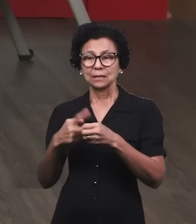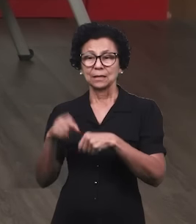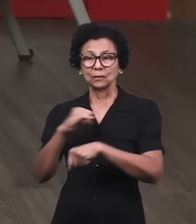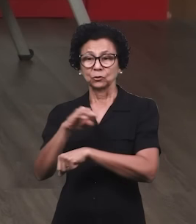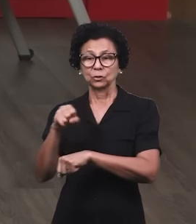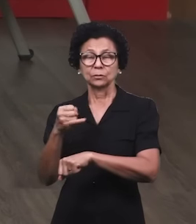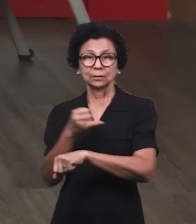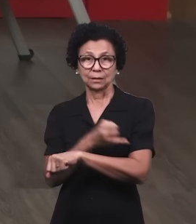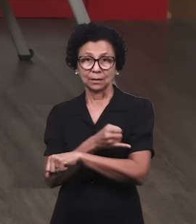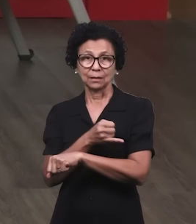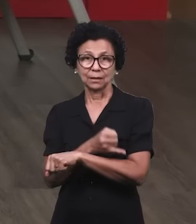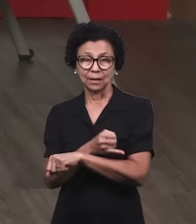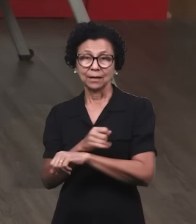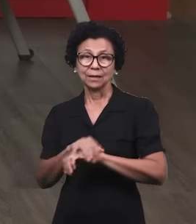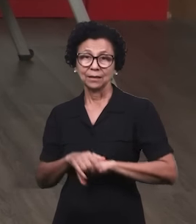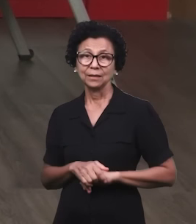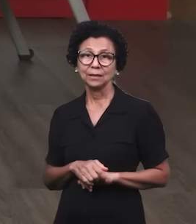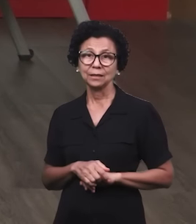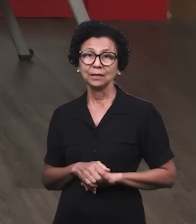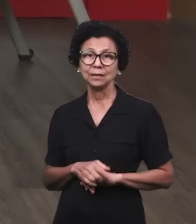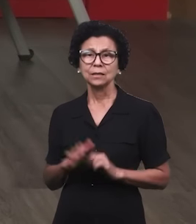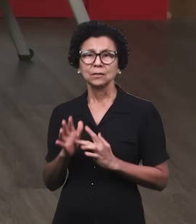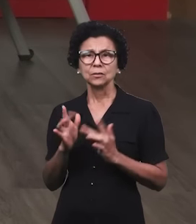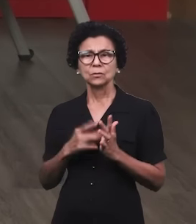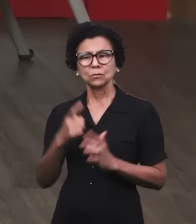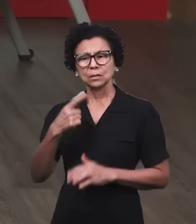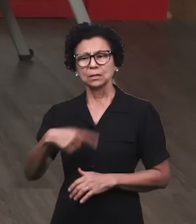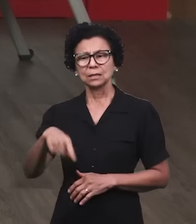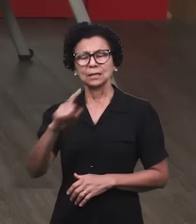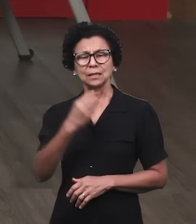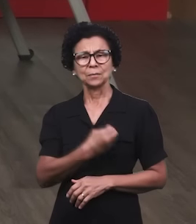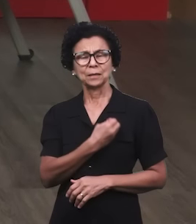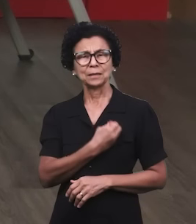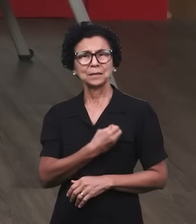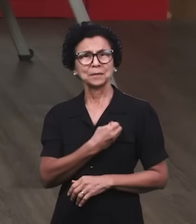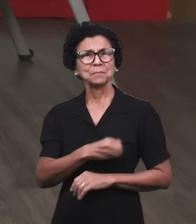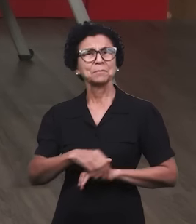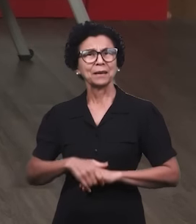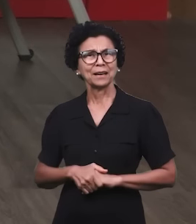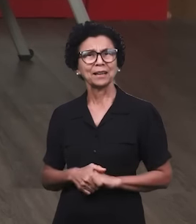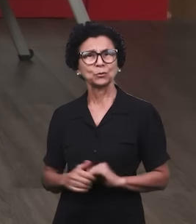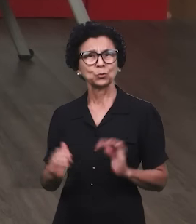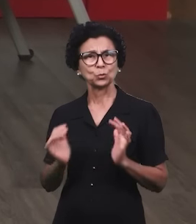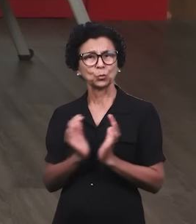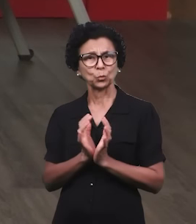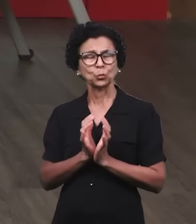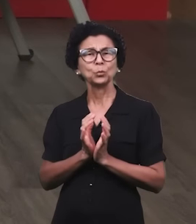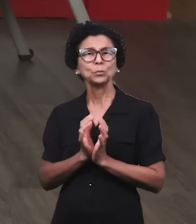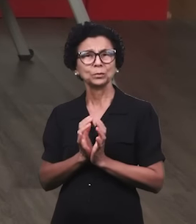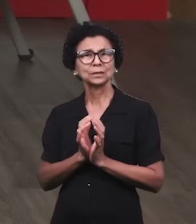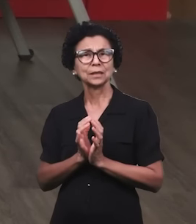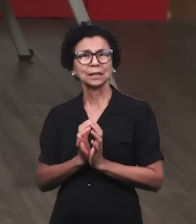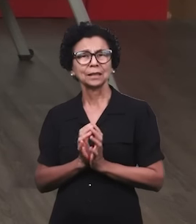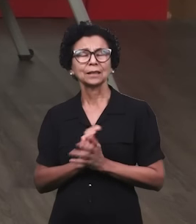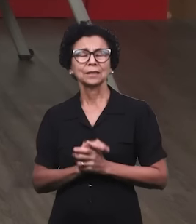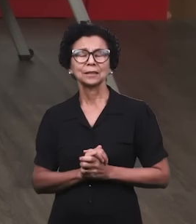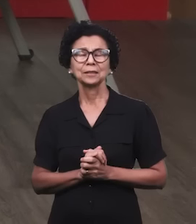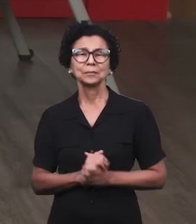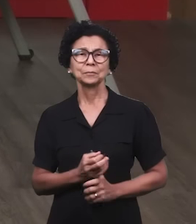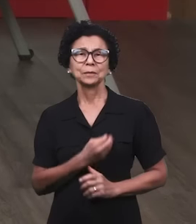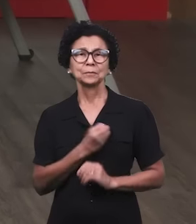morte, era para ir participar das festas, ia nos grupos, nas caravanas. Nas caravanas, vemos ao longo